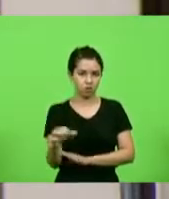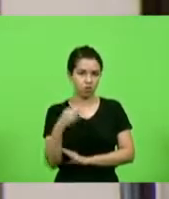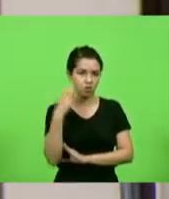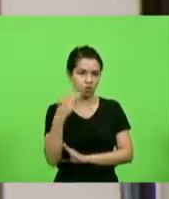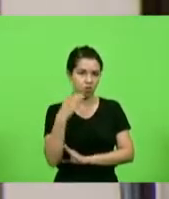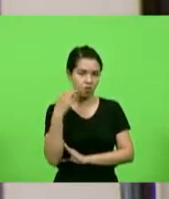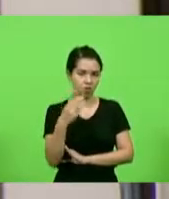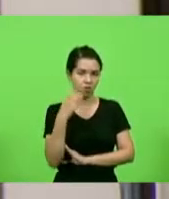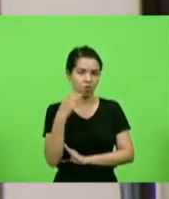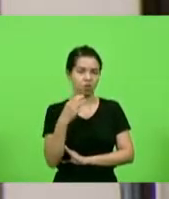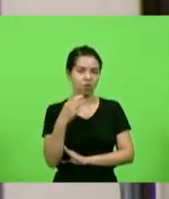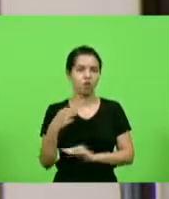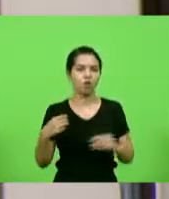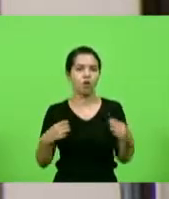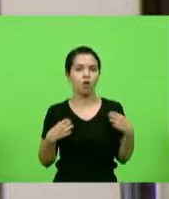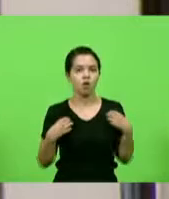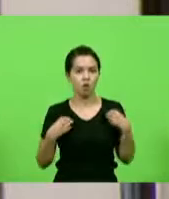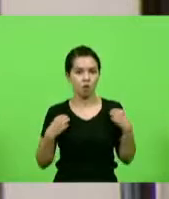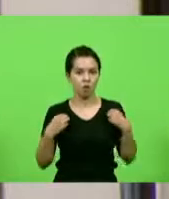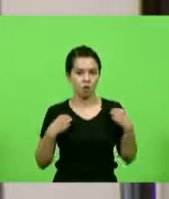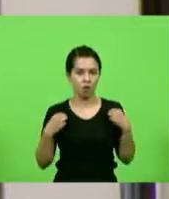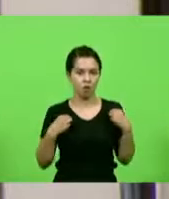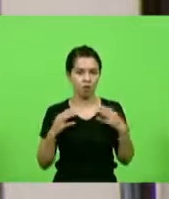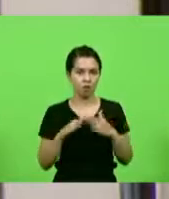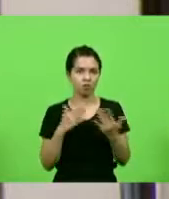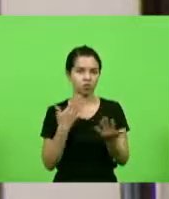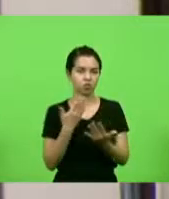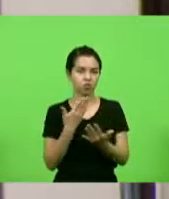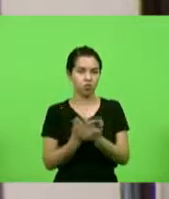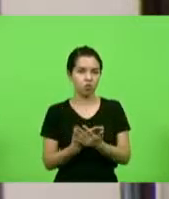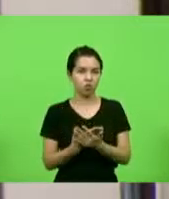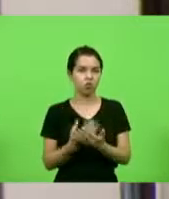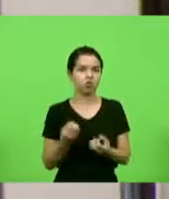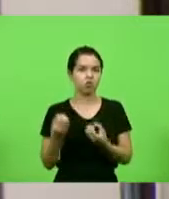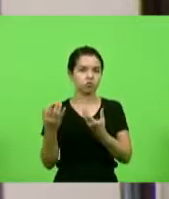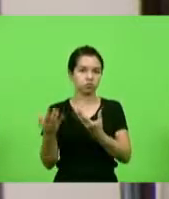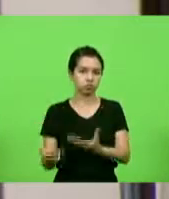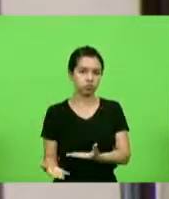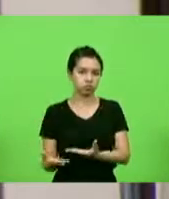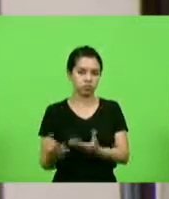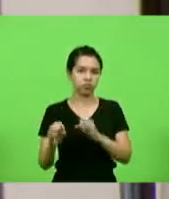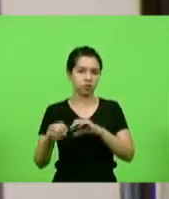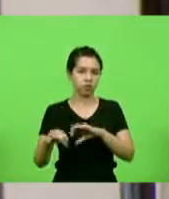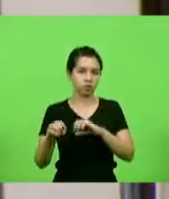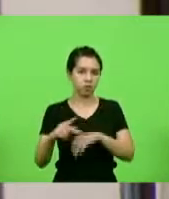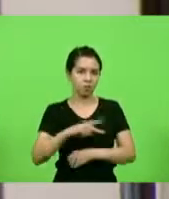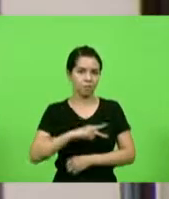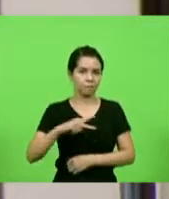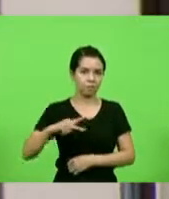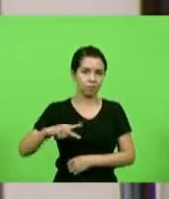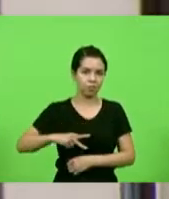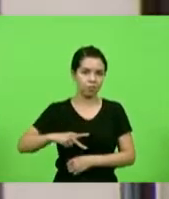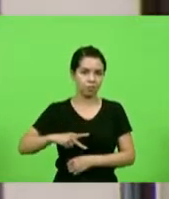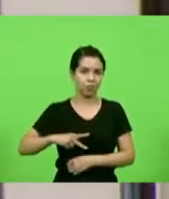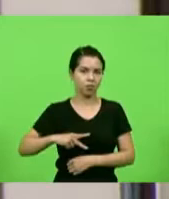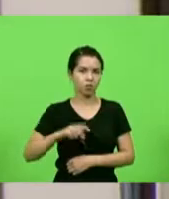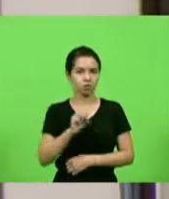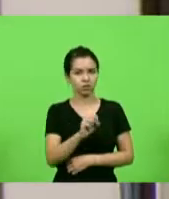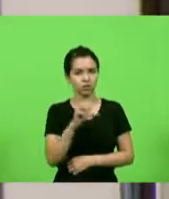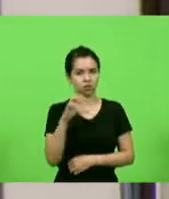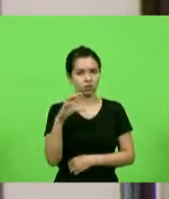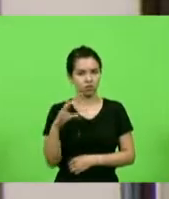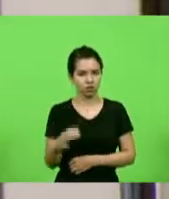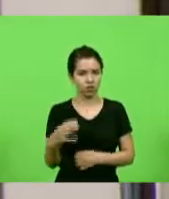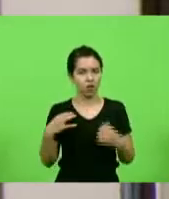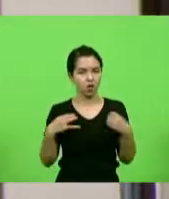fornecimento de uniforme escolar na educação básica da rede pública do Estado de Santa Catarina, devendo o vestuário ser compatível